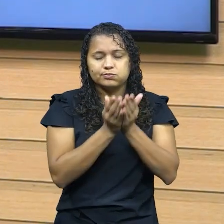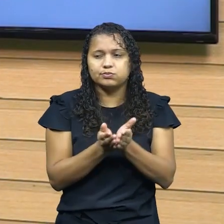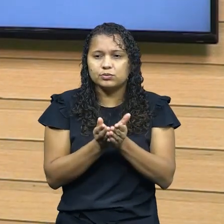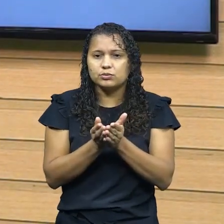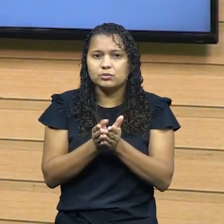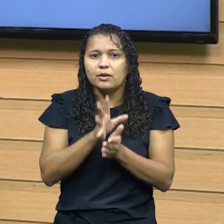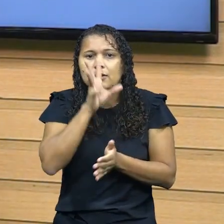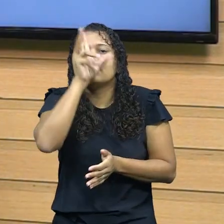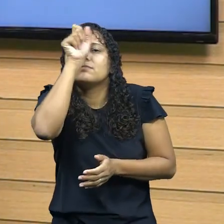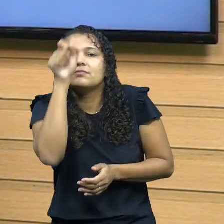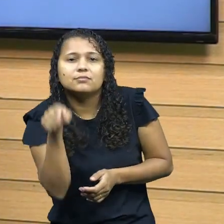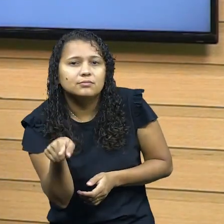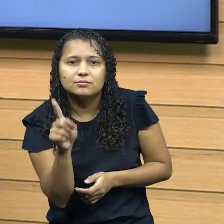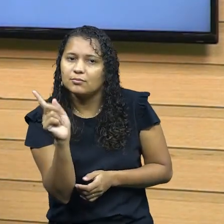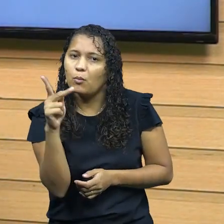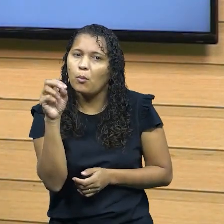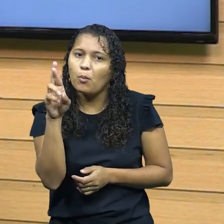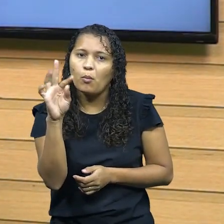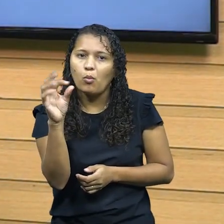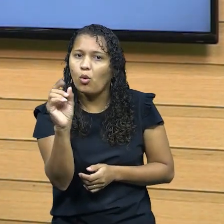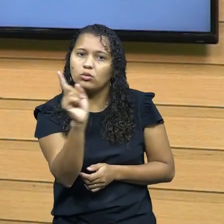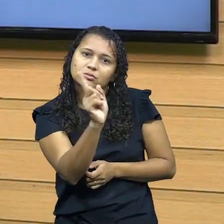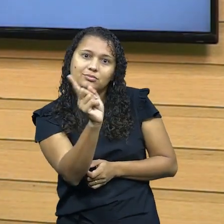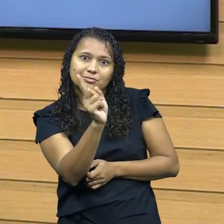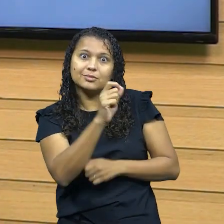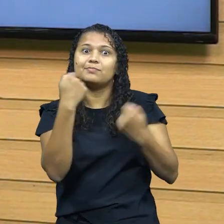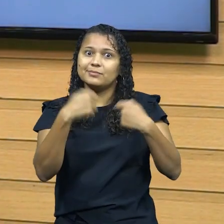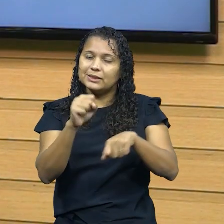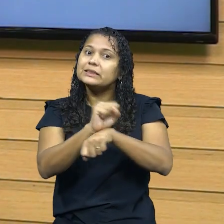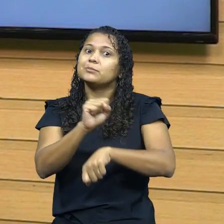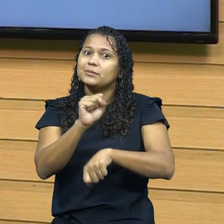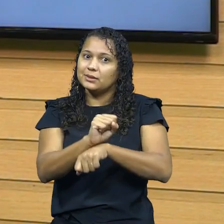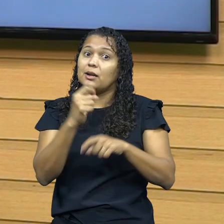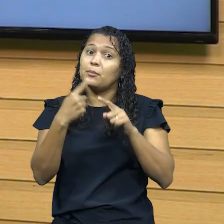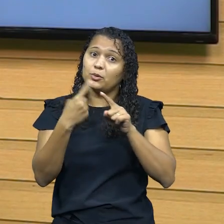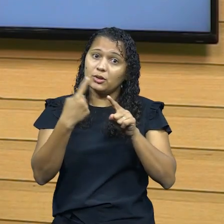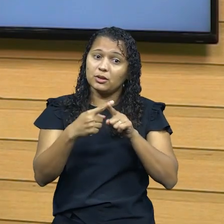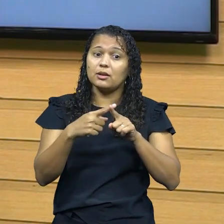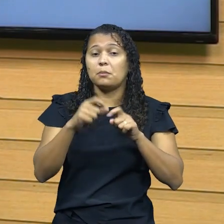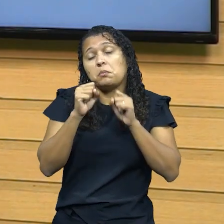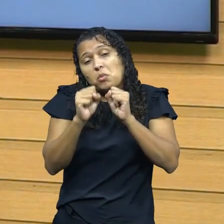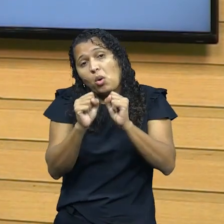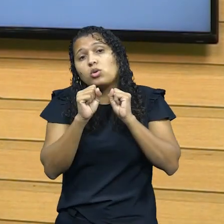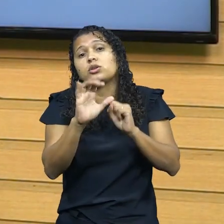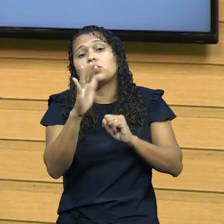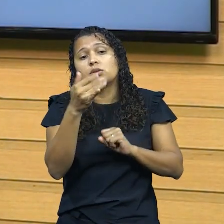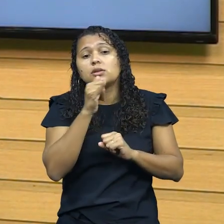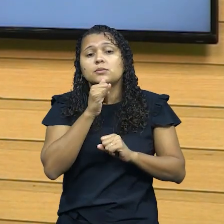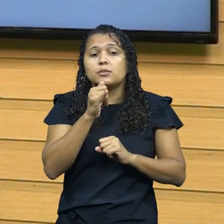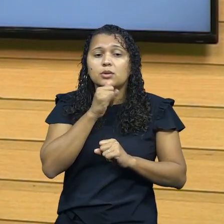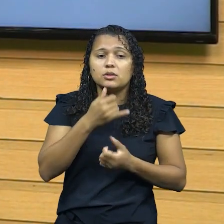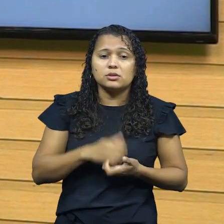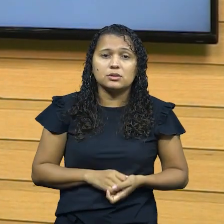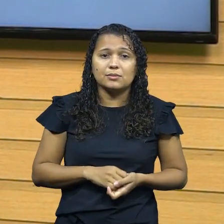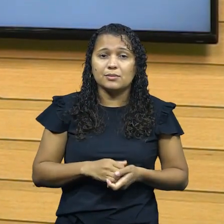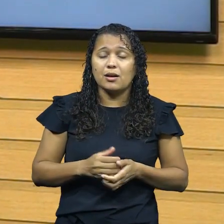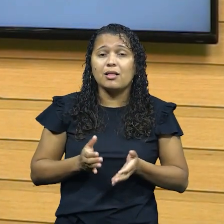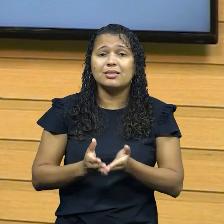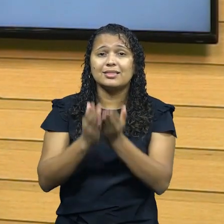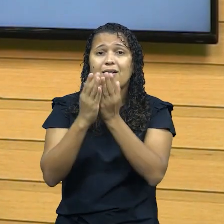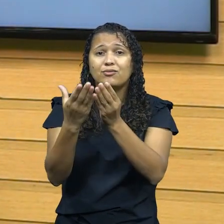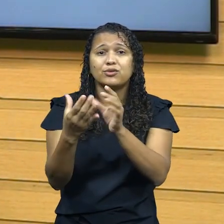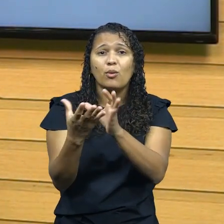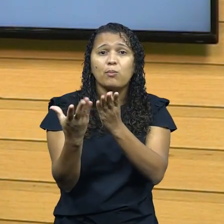ele não vai entrar diretamente no porto, ele vai aguardar para atracar, porque Pode ser que esteja cheio de